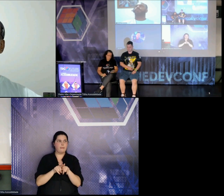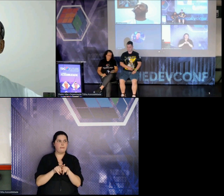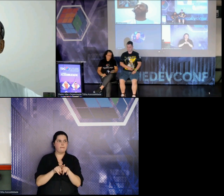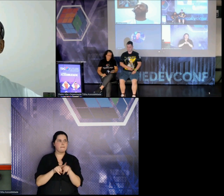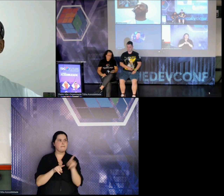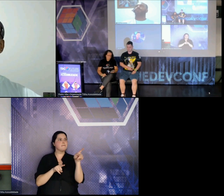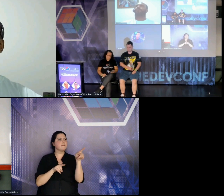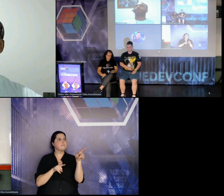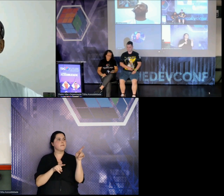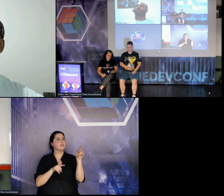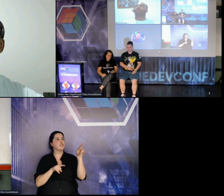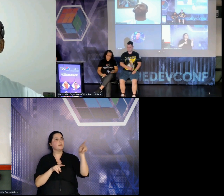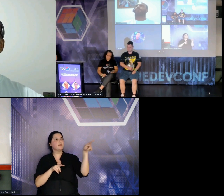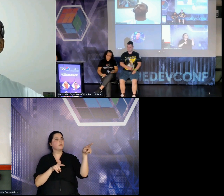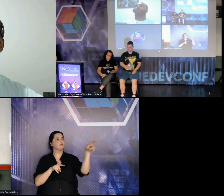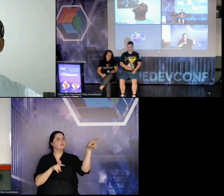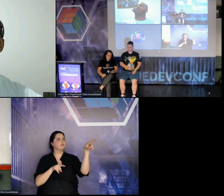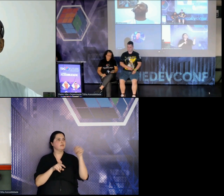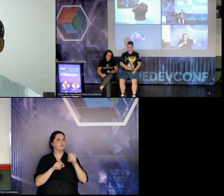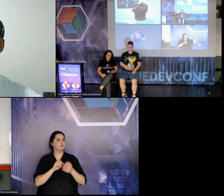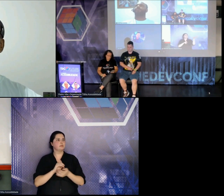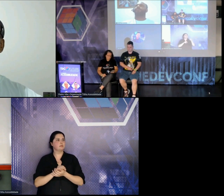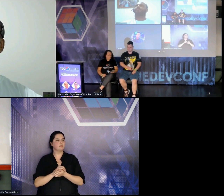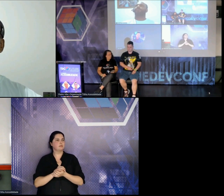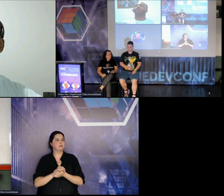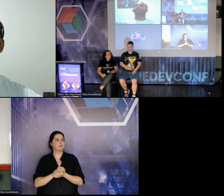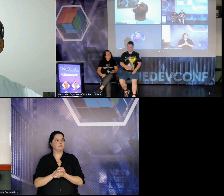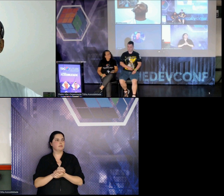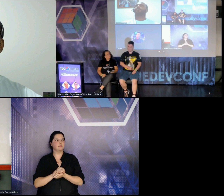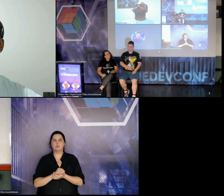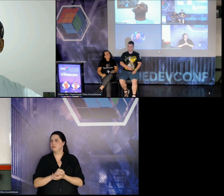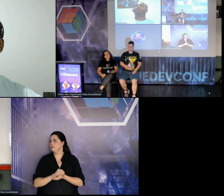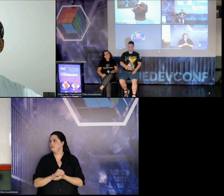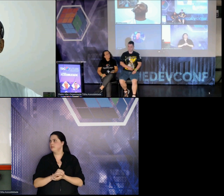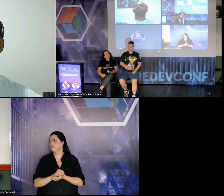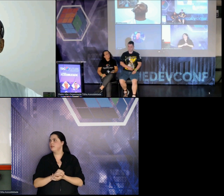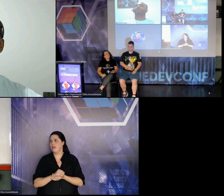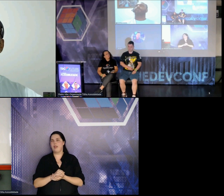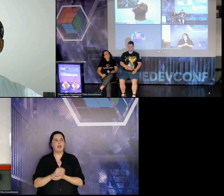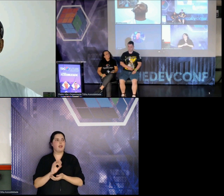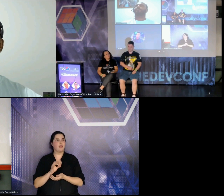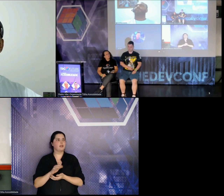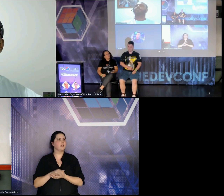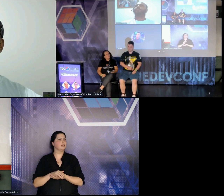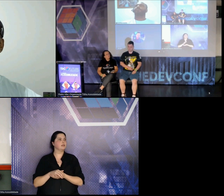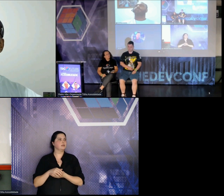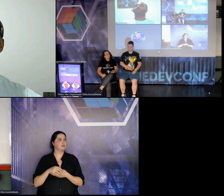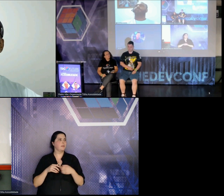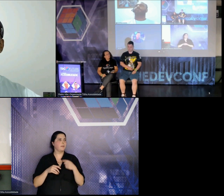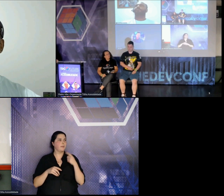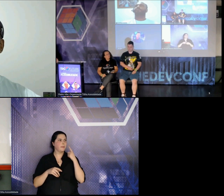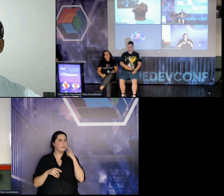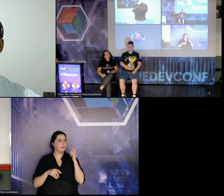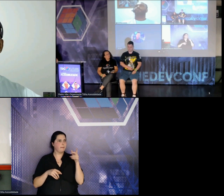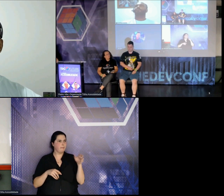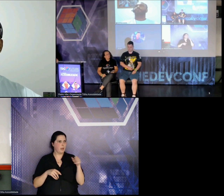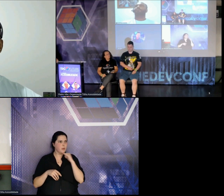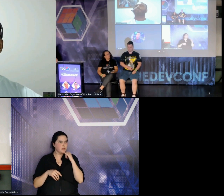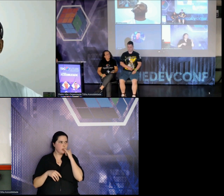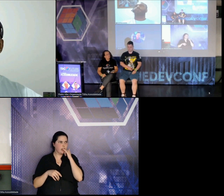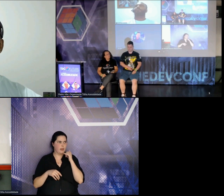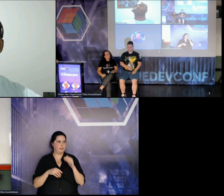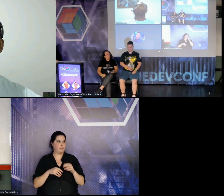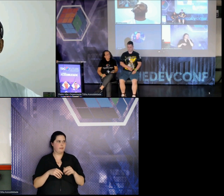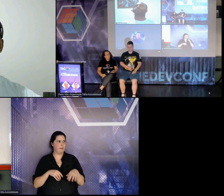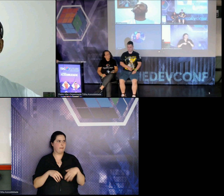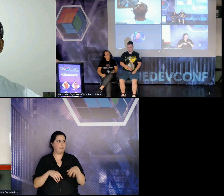essas pessoas, né, para dentro do time, né? Para construir junto, né? E aí eu acho que quando a gente traz uma pessoa com deficiência para dentro de um